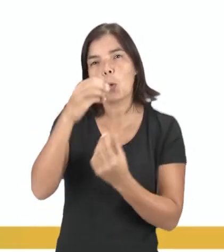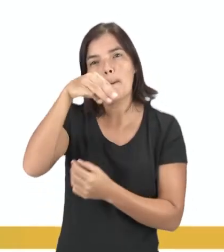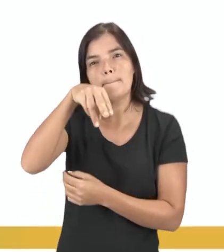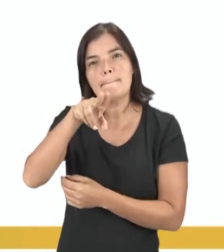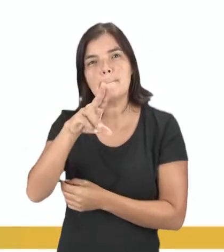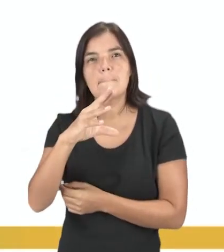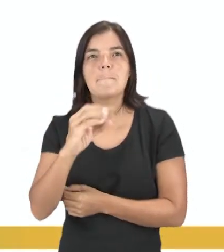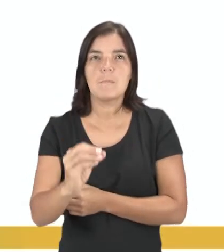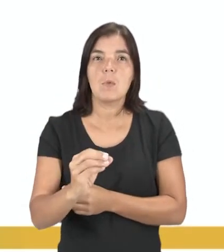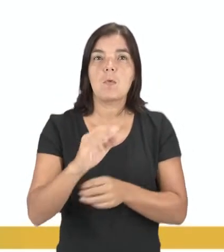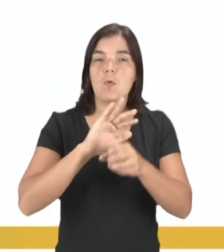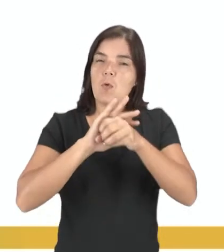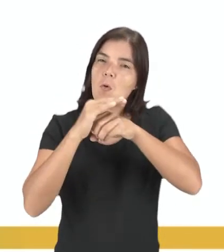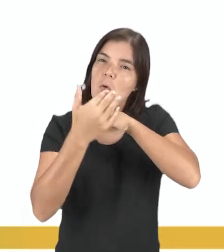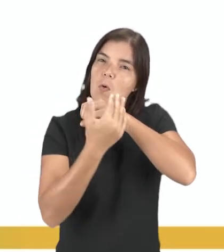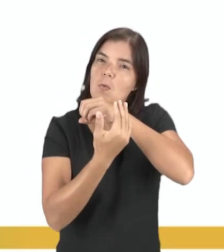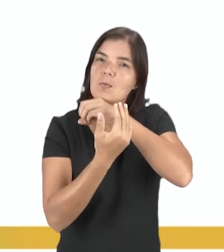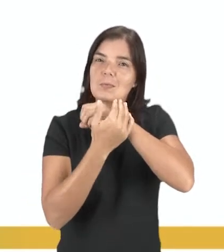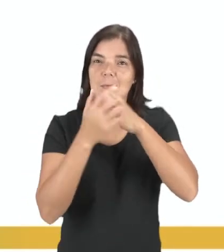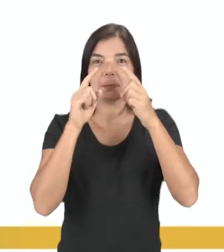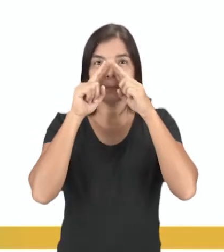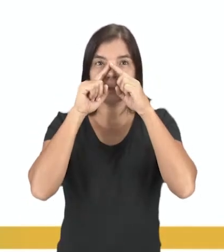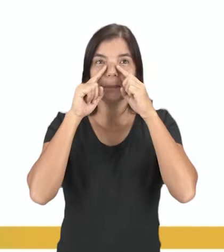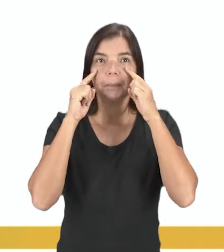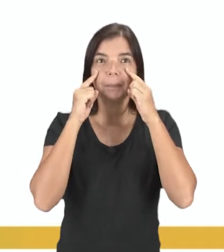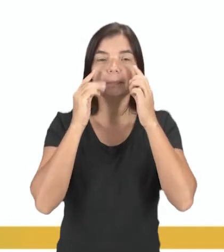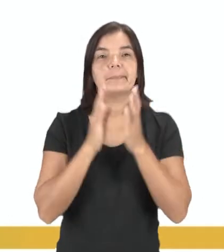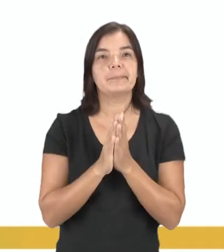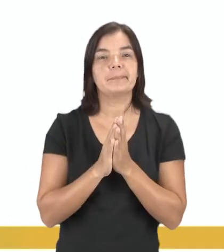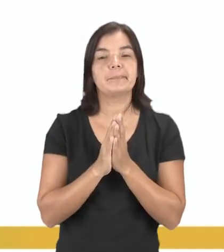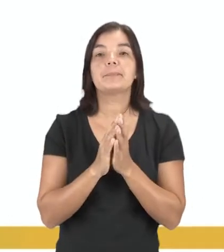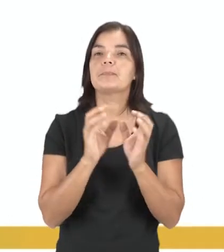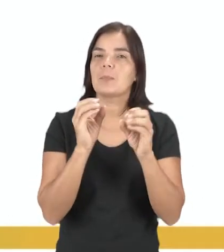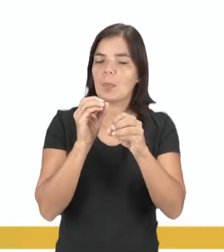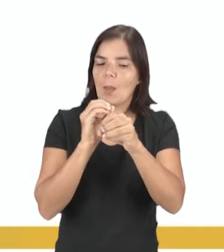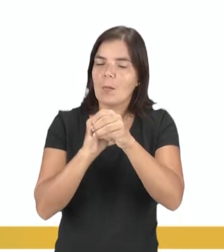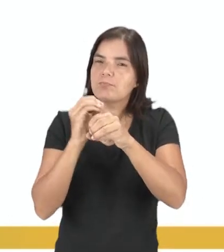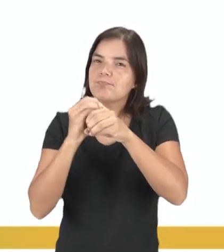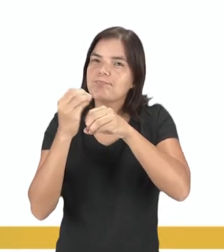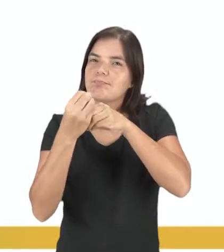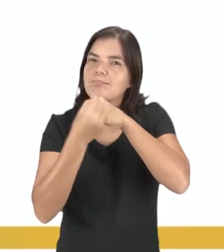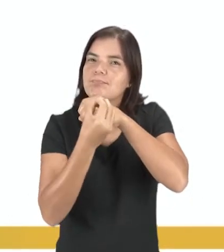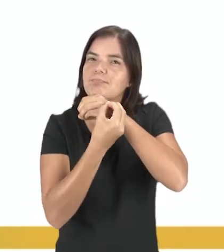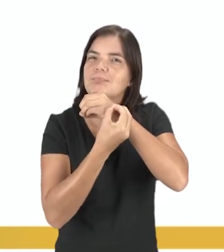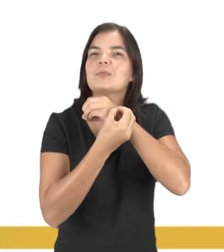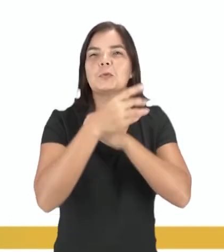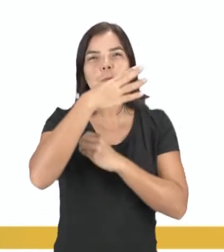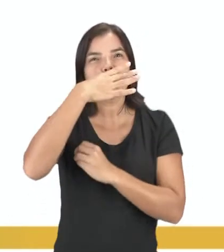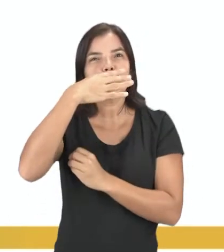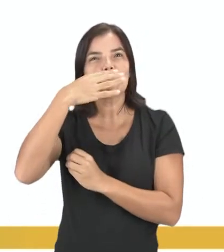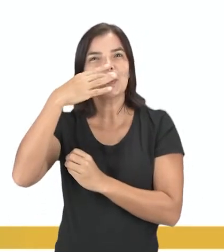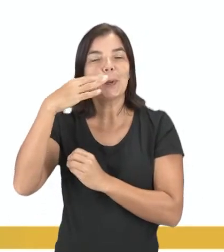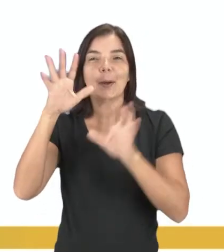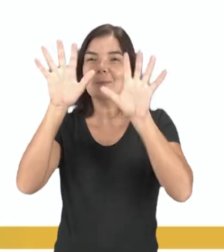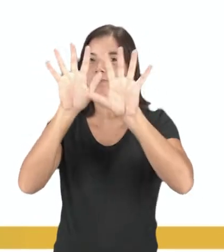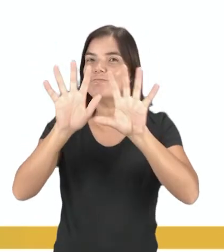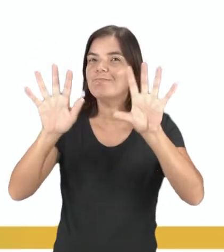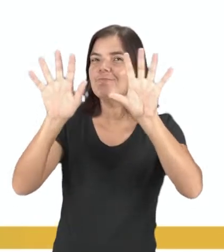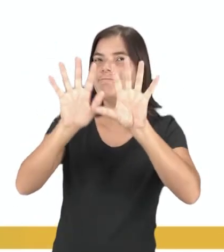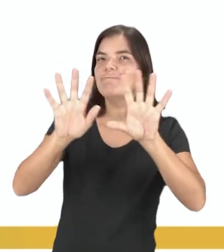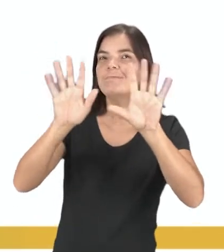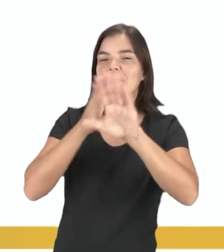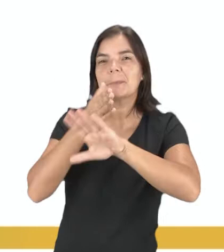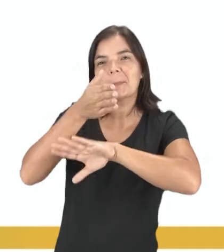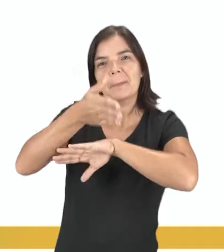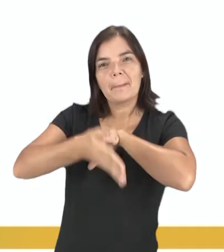muco, cobre as cavidades nasais. As moléculas de cheiros que ficam dissolvidas no ar entram